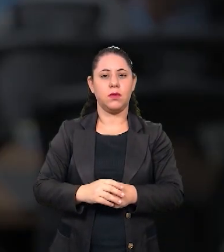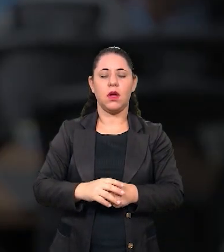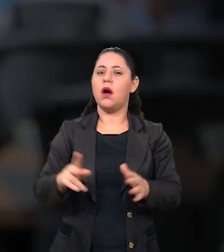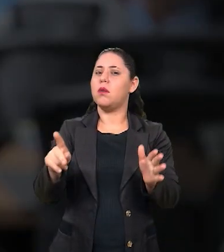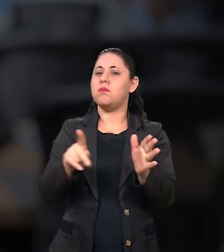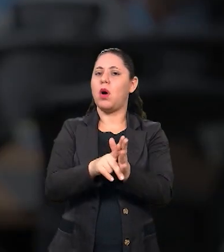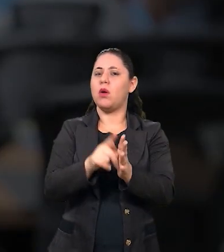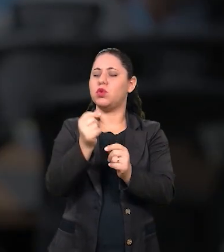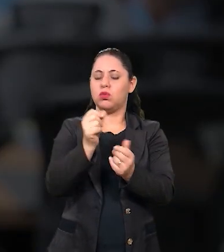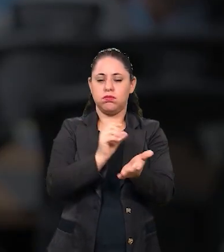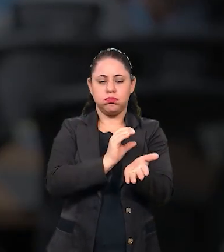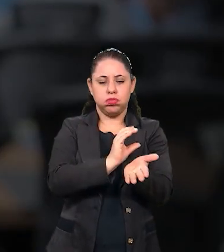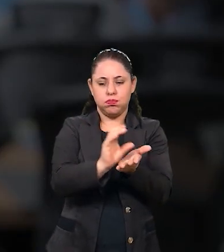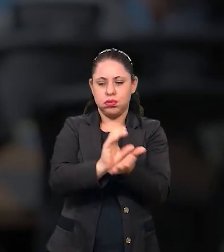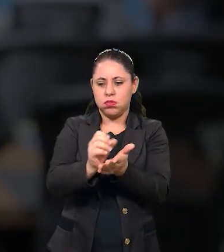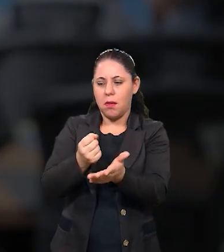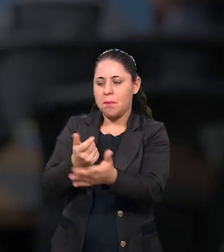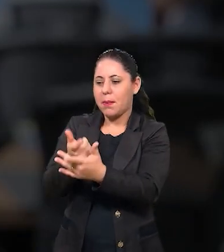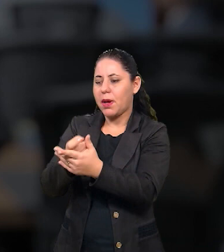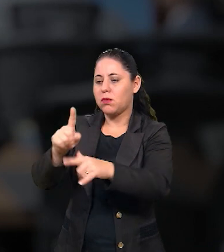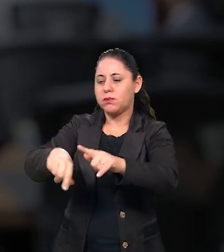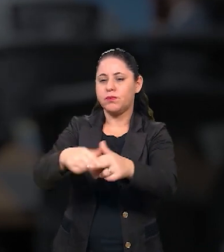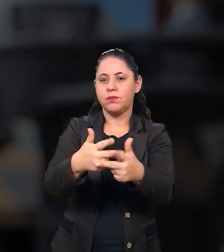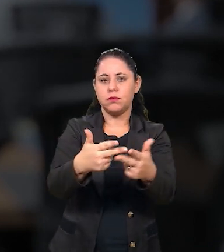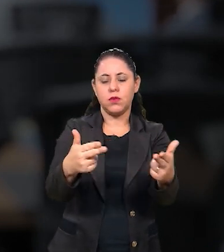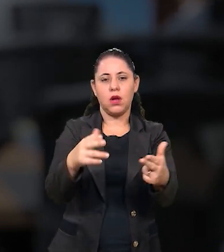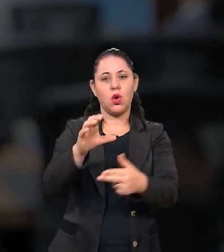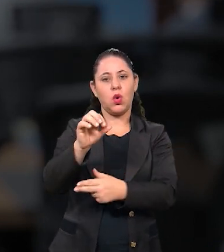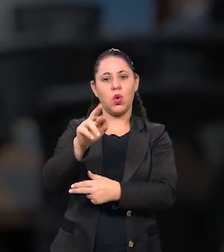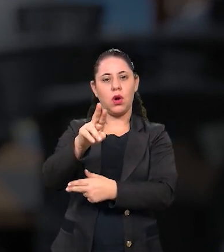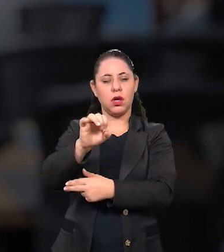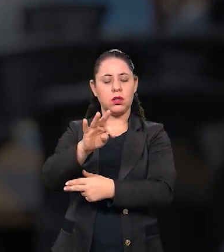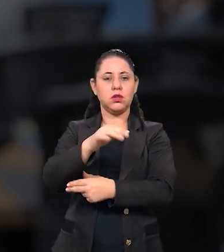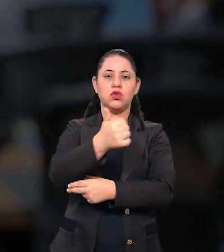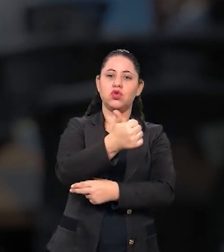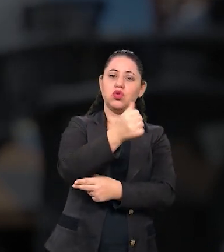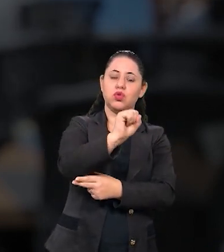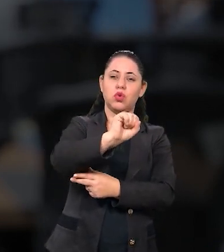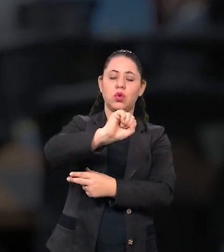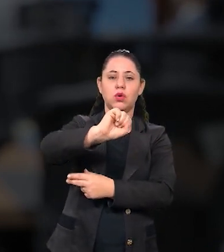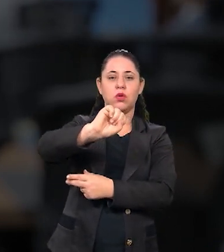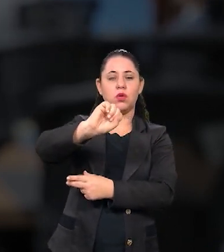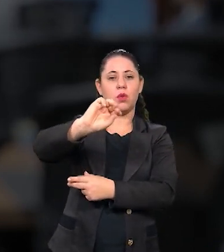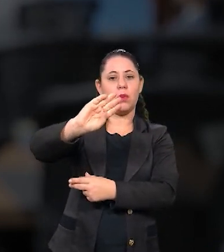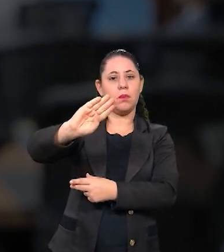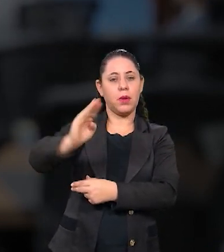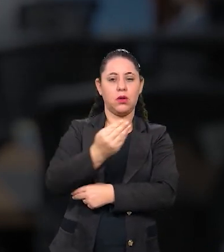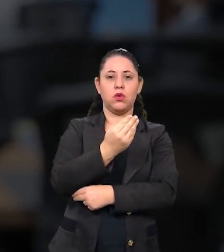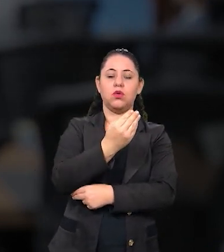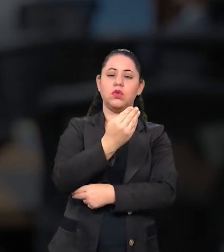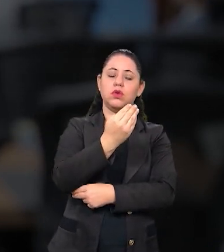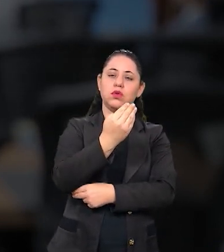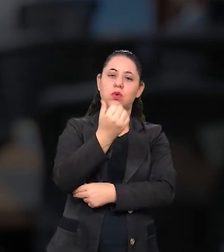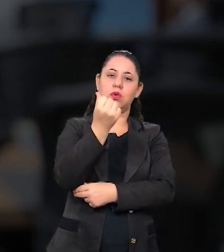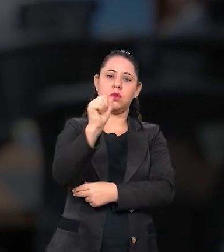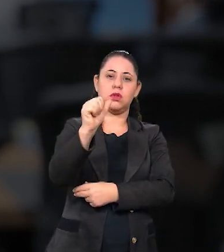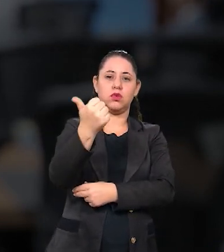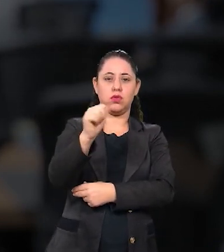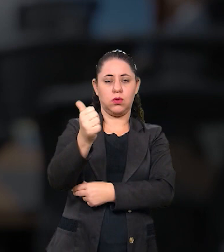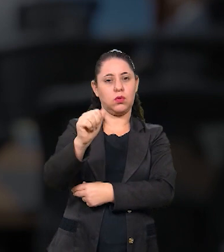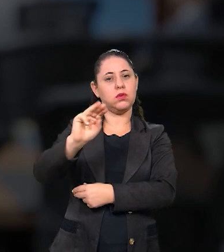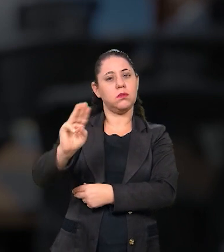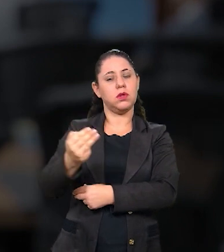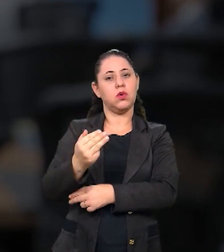se tratando de despesas, as correntes são previstas em 18 bilhões 811 milhões de